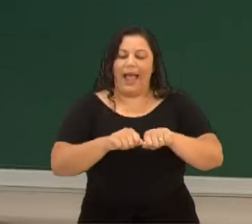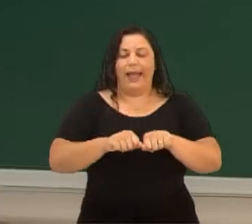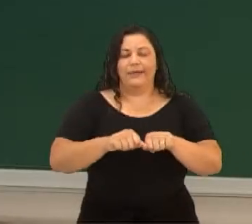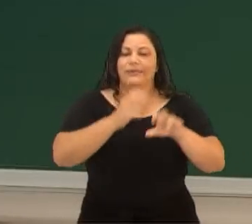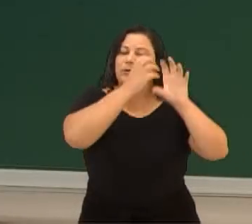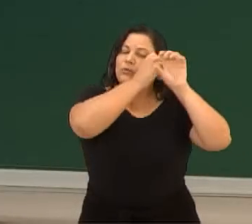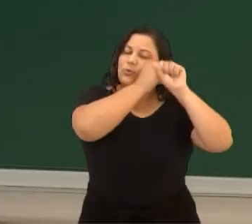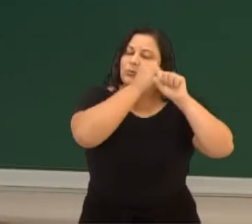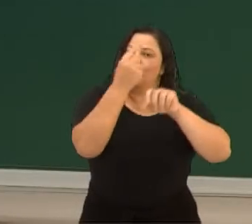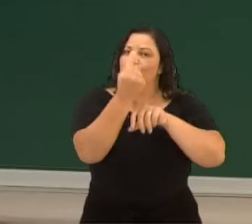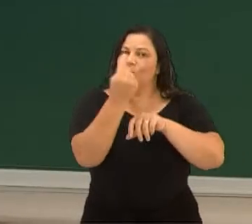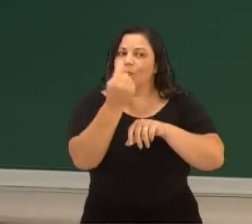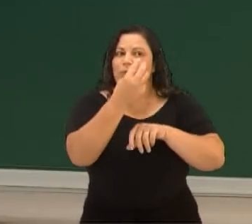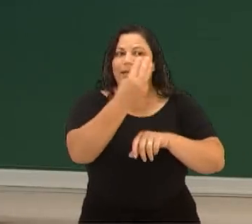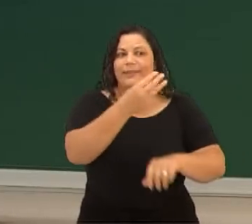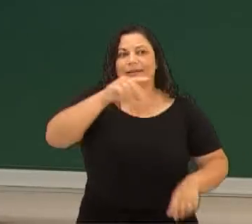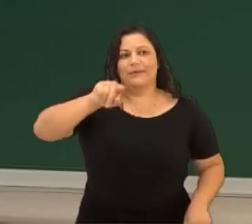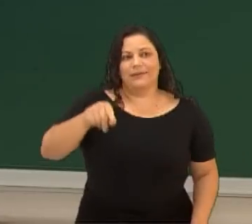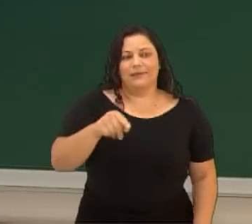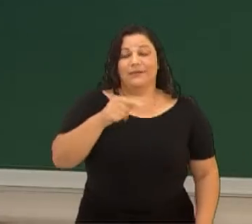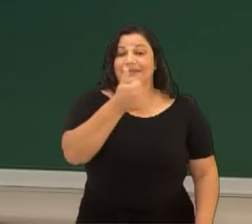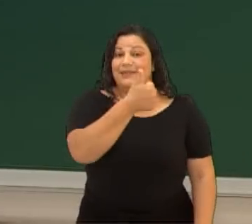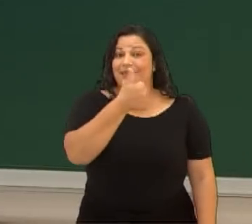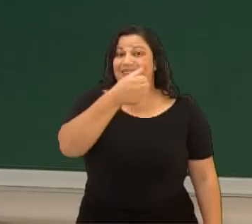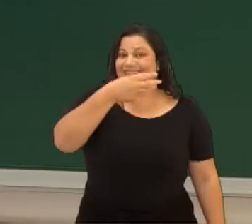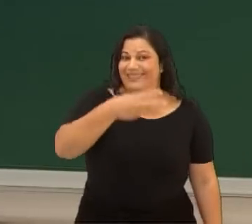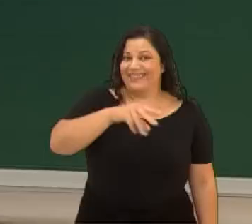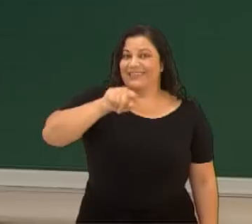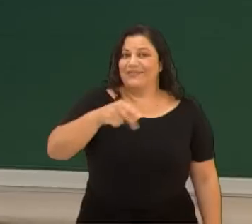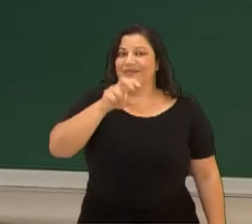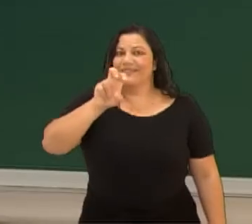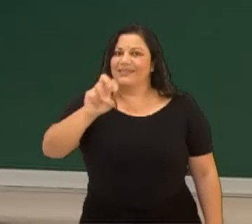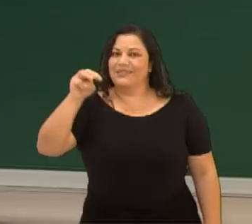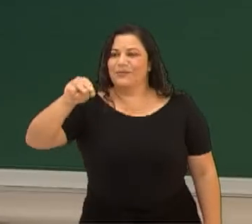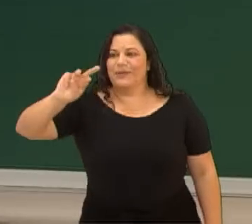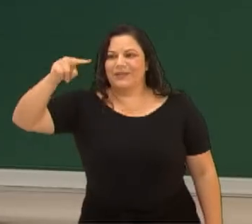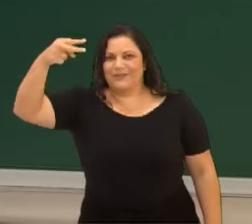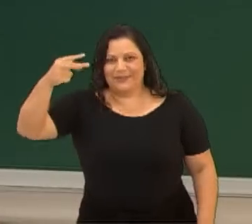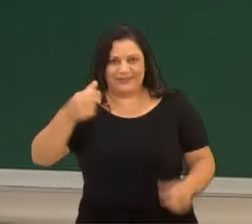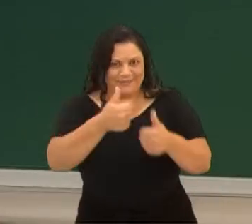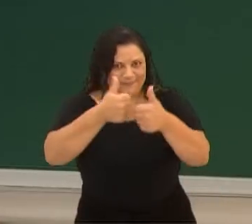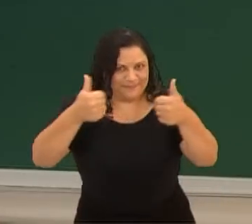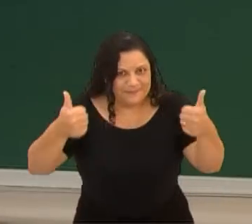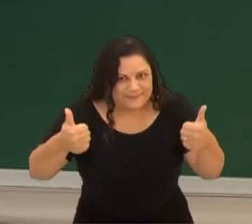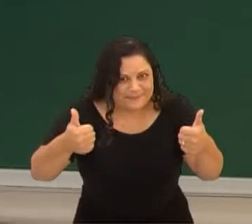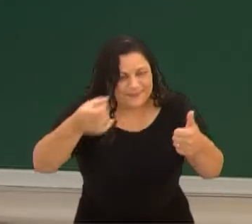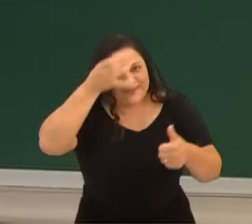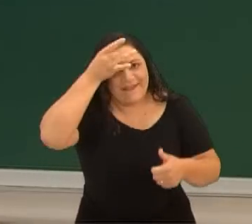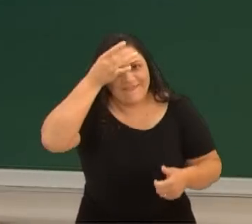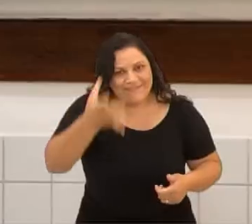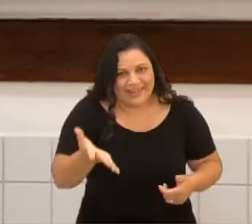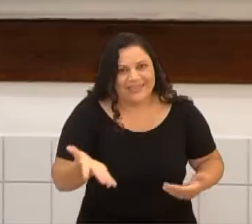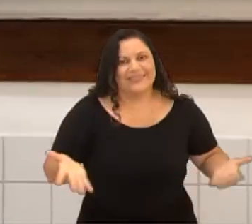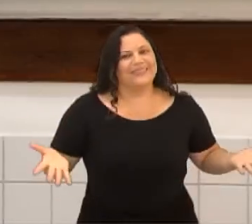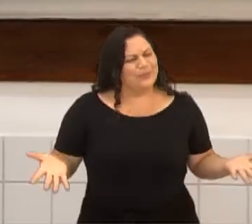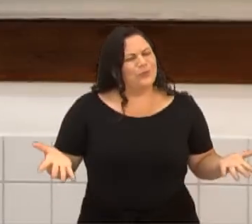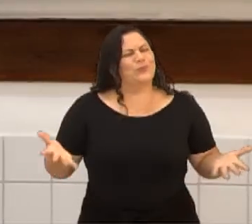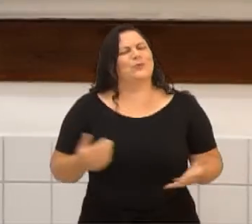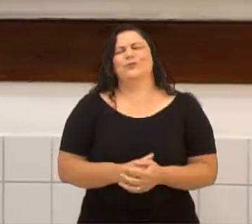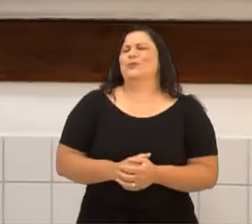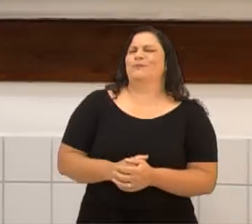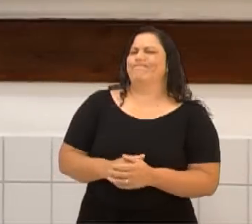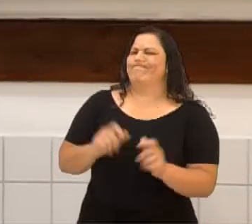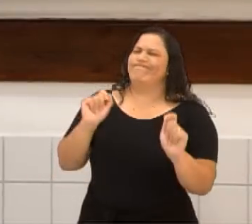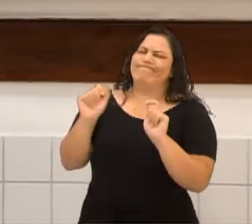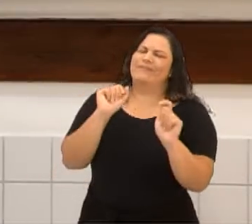é 13,5 metros quadrados. Beleza? Fácil, né, prof?